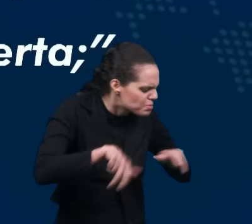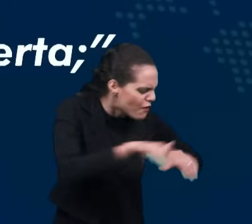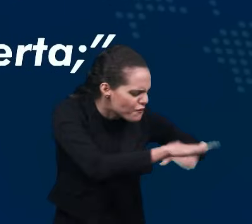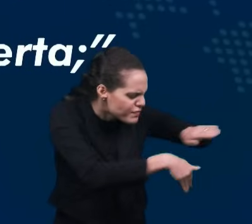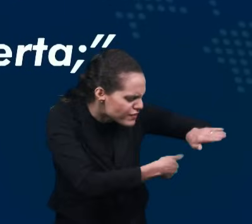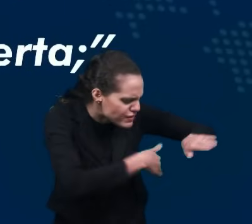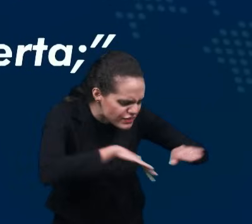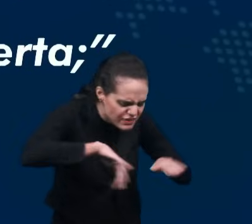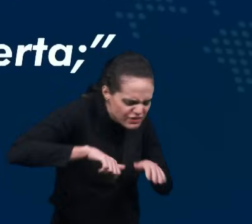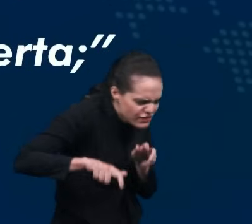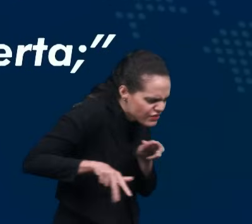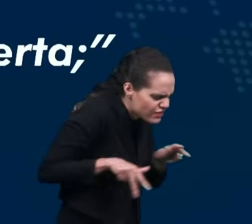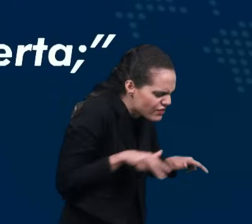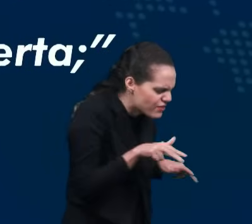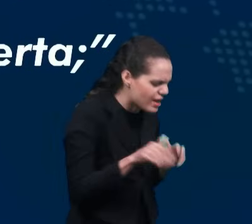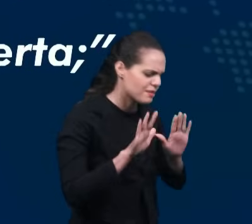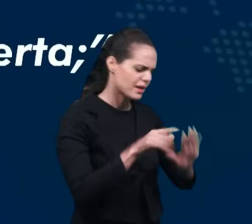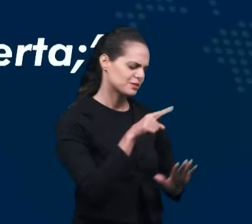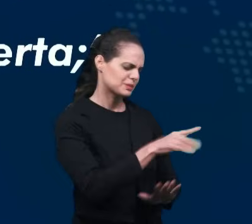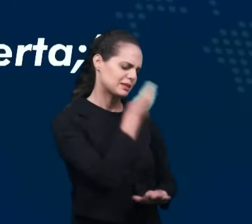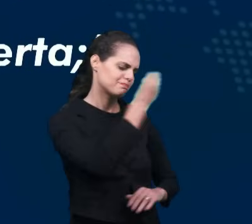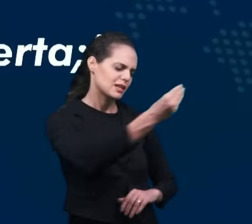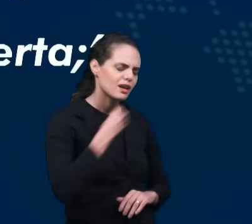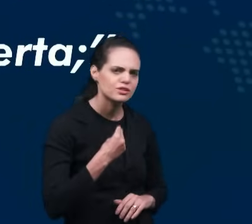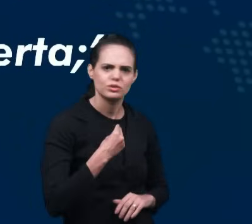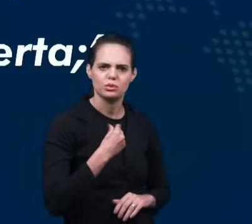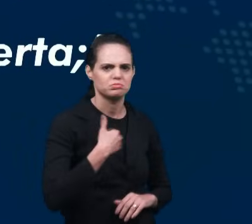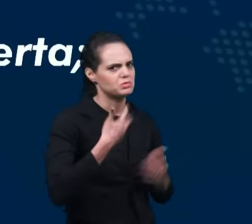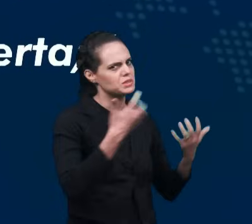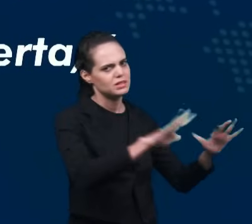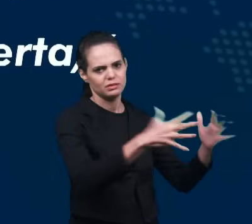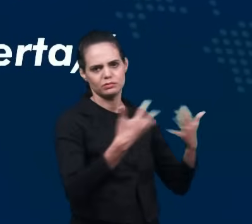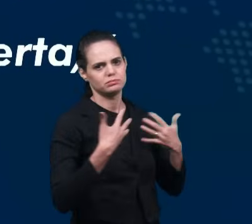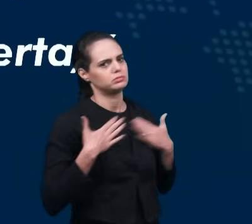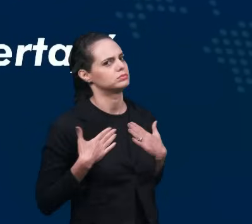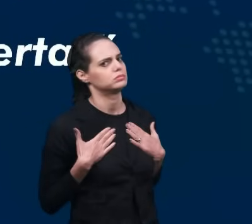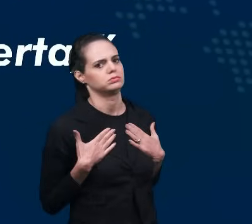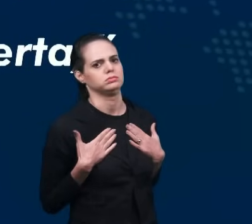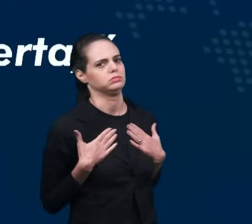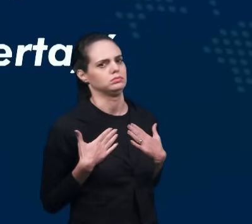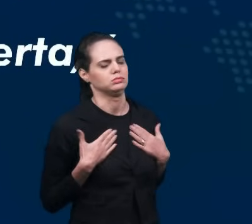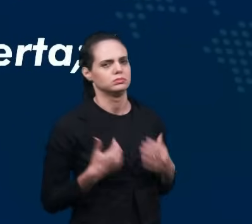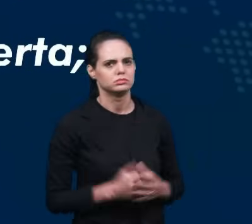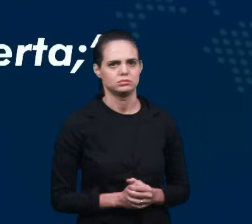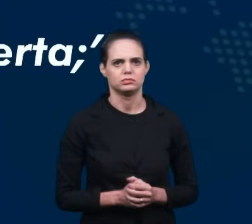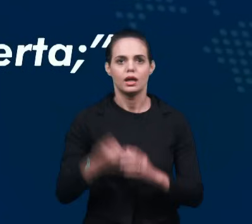e tu não quiser. Mas olha a profecia embaixo, eis